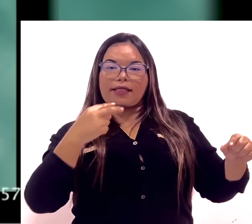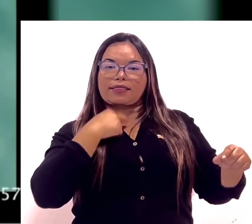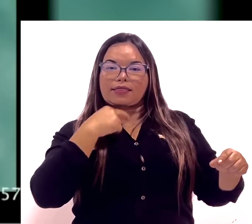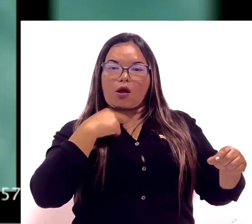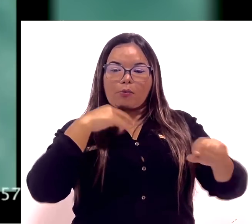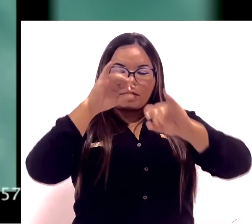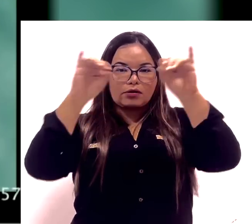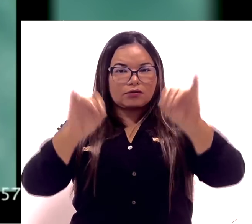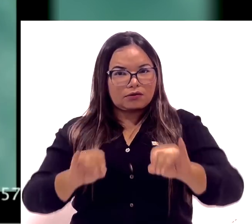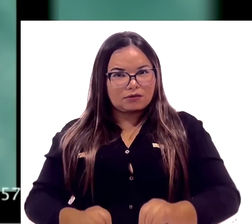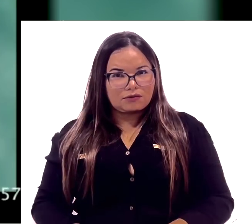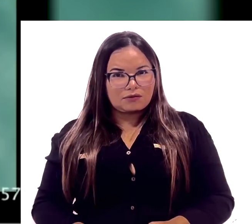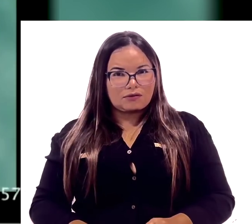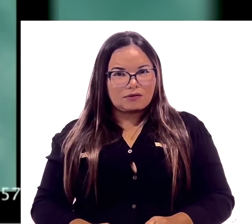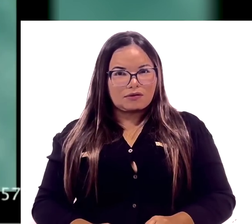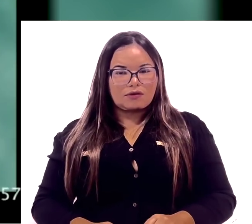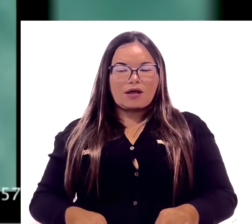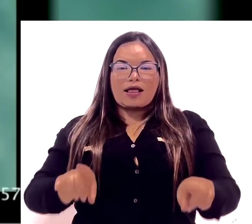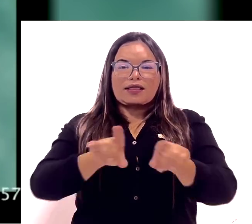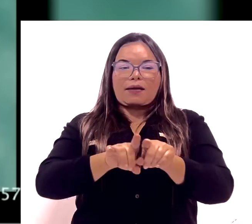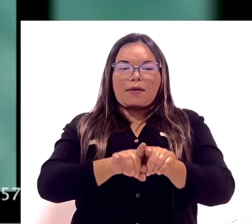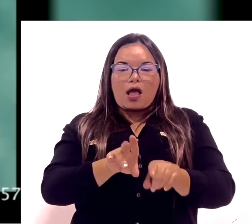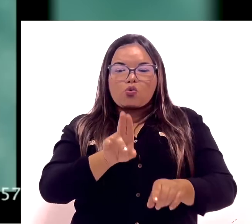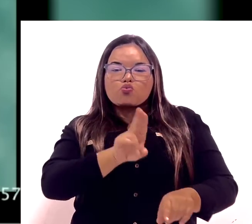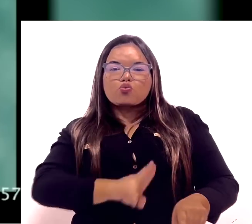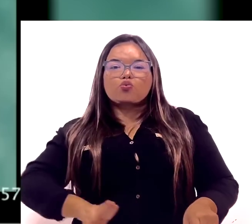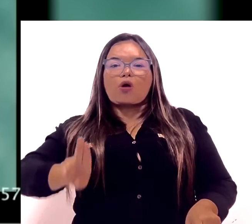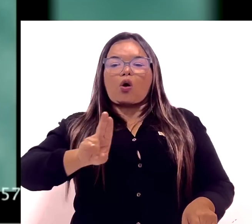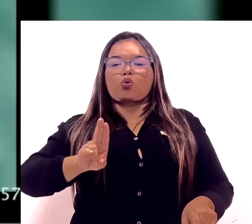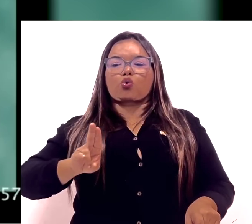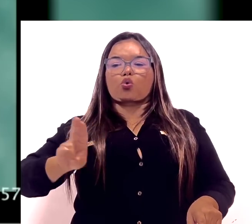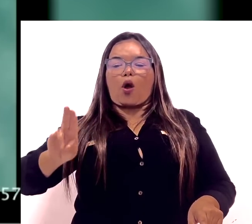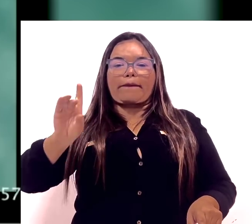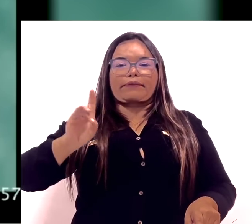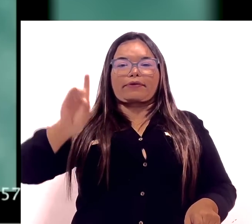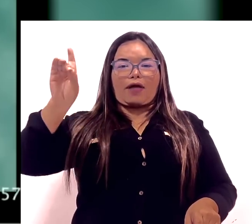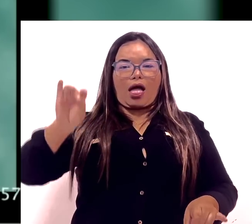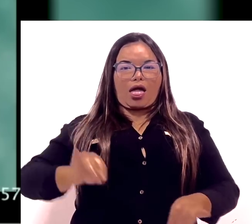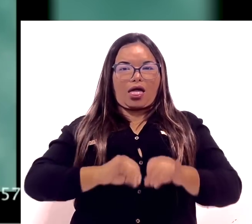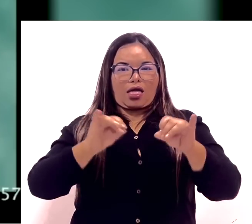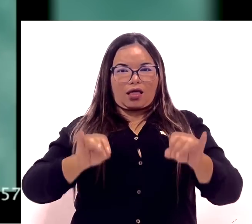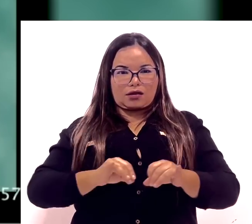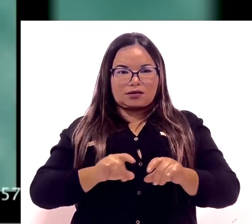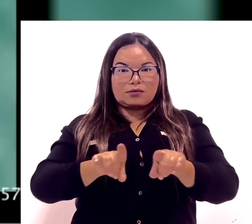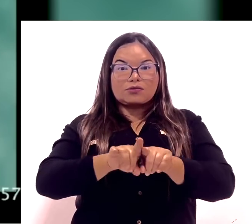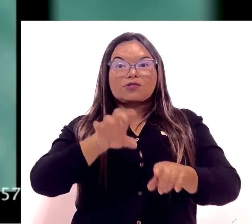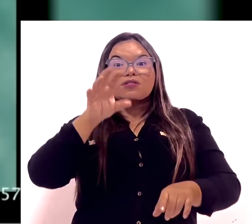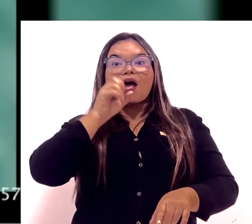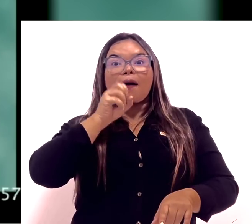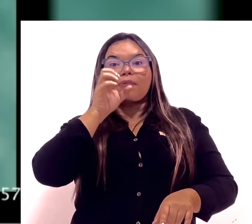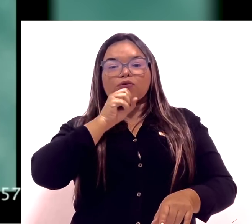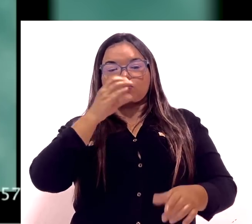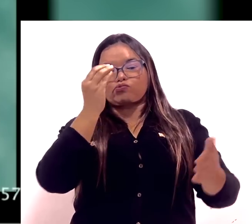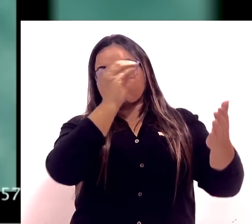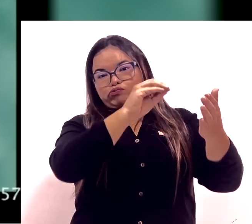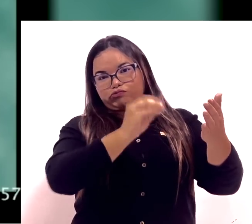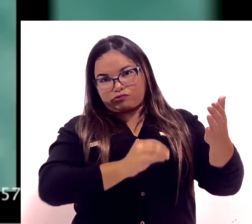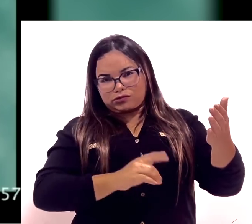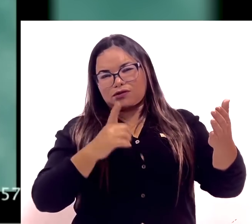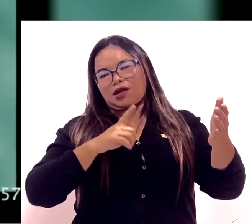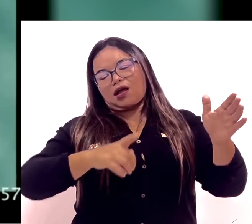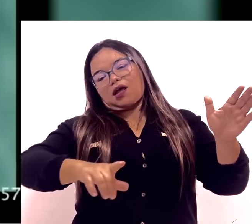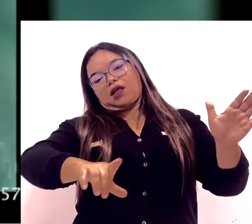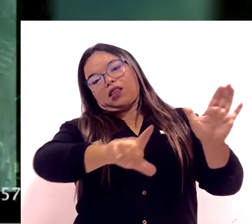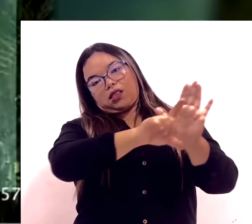E depois, tu não deves tomar o nome do Senhor teu Deus em vão. E o mandamento do sábado é